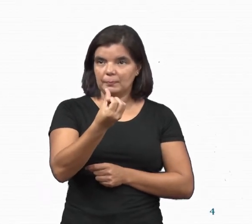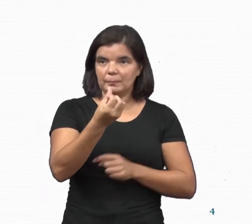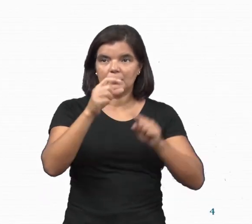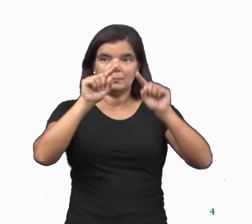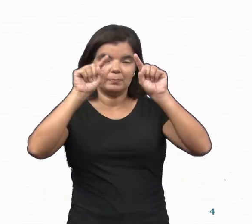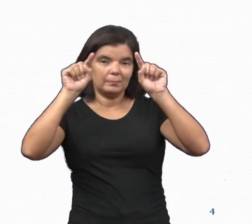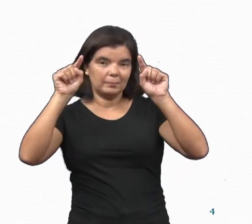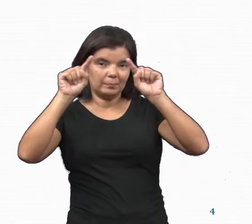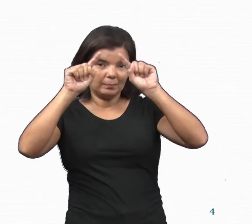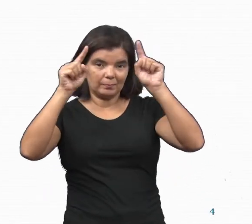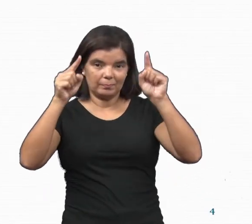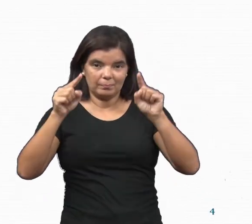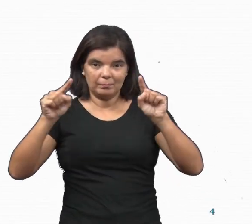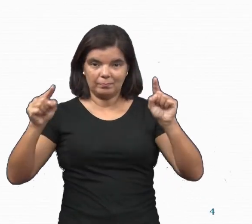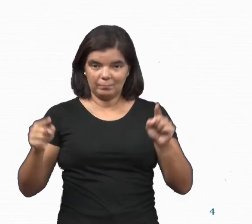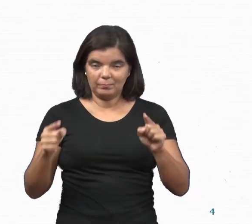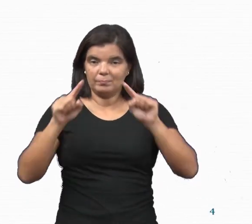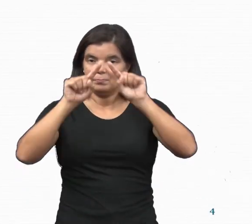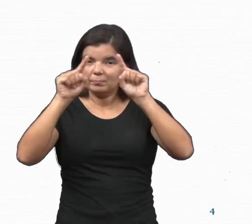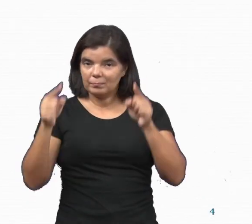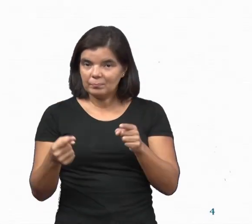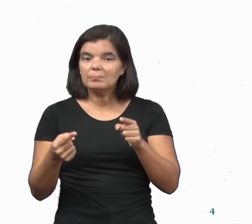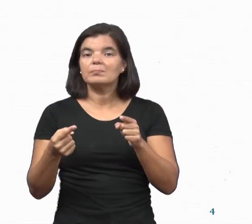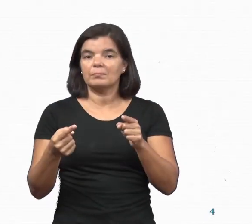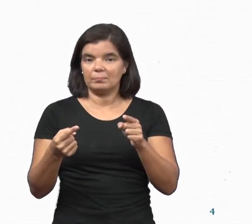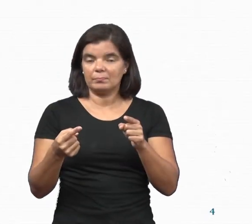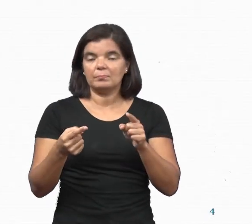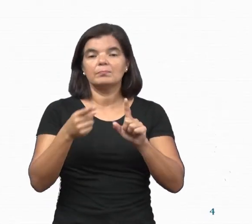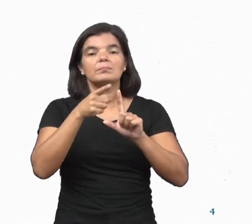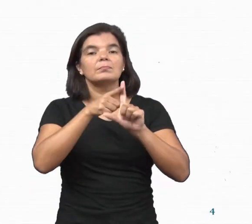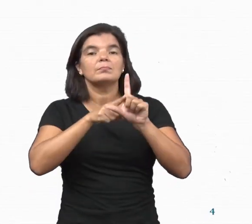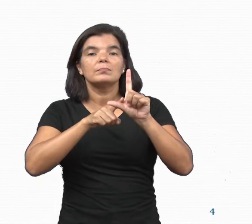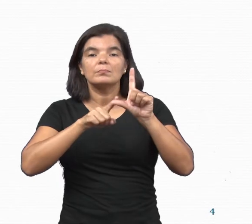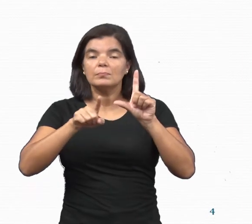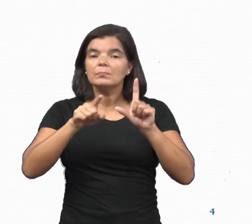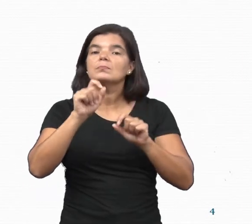as chaves e o colchete e resolver a raiz de 25.